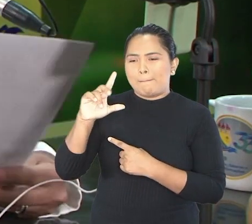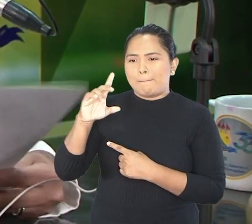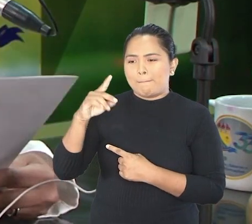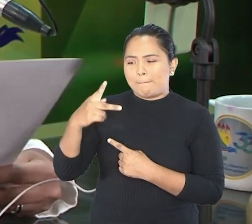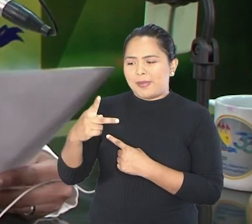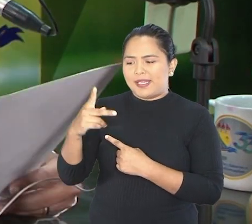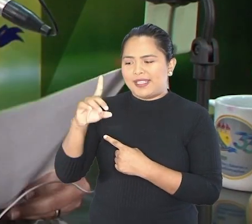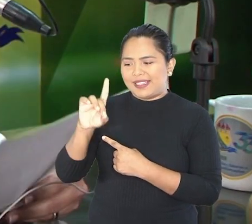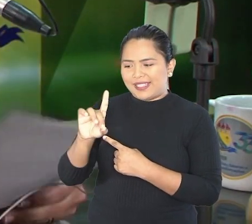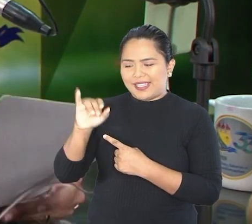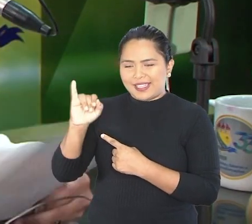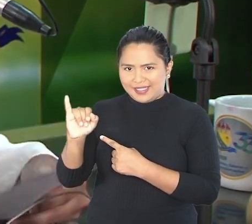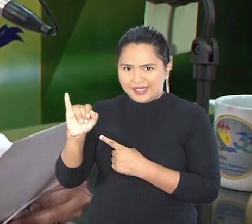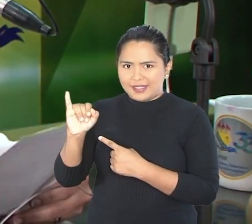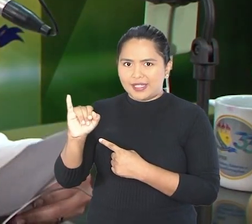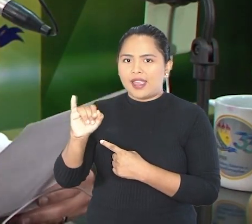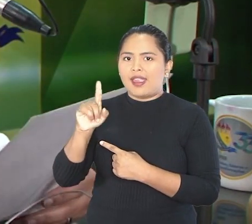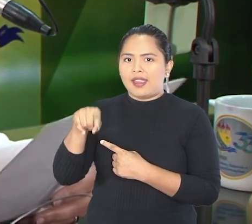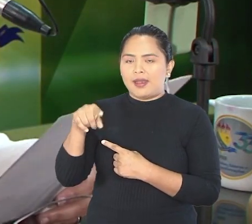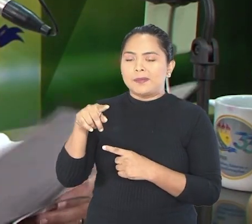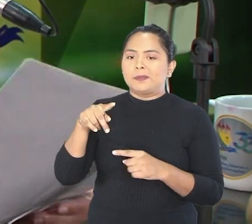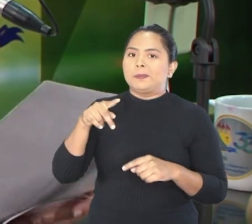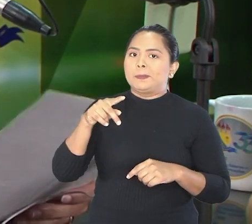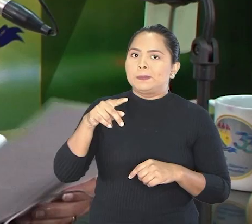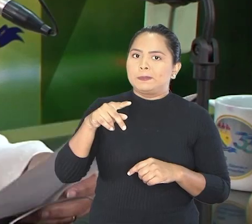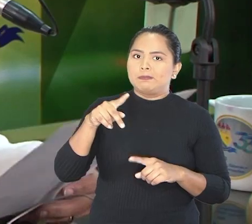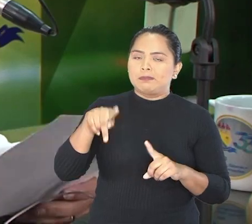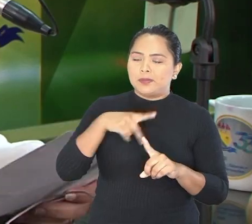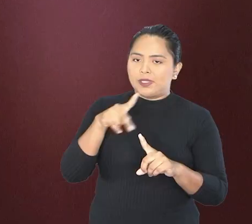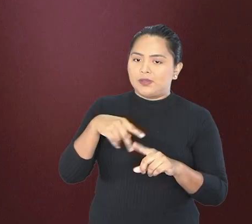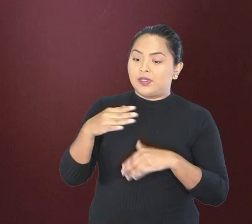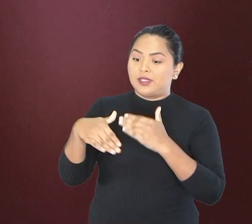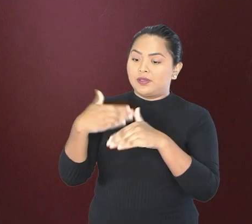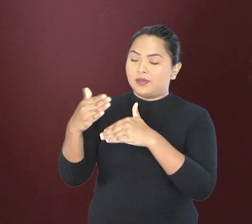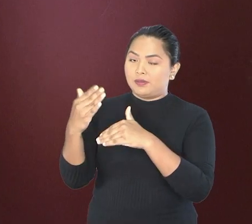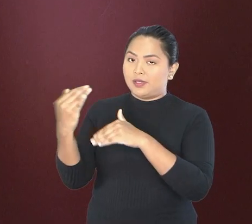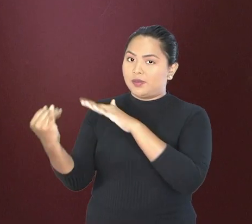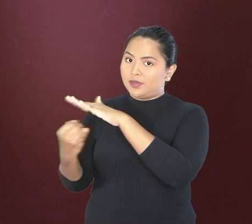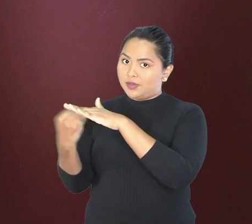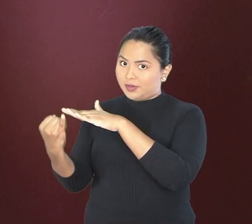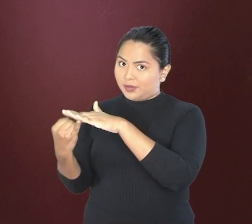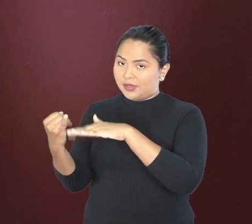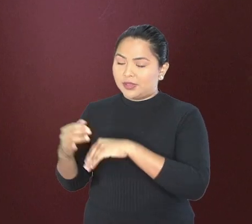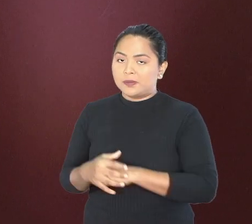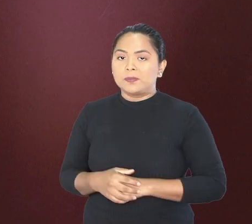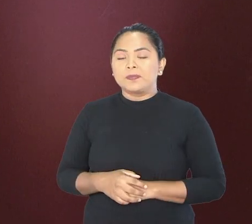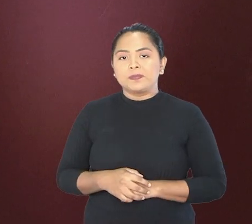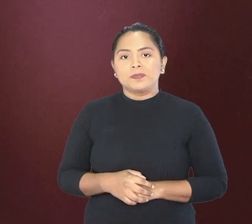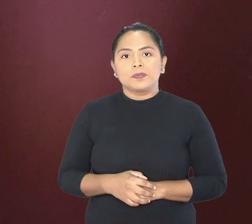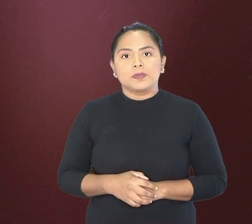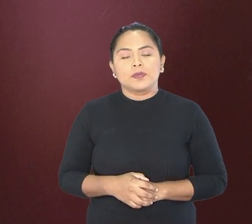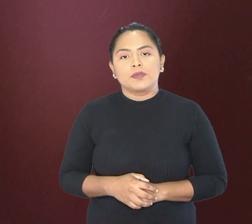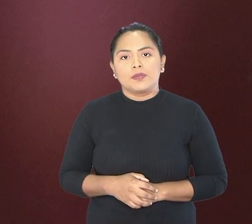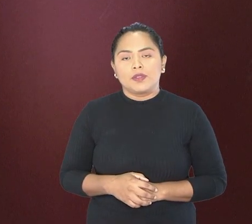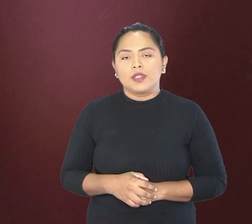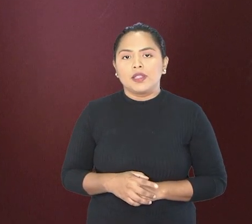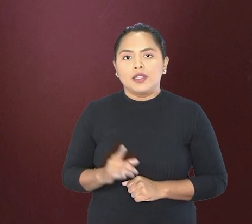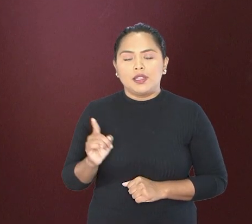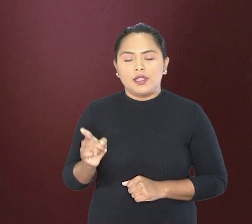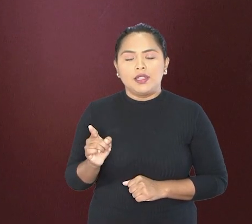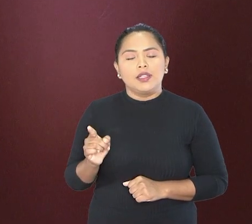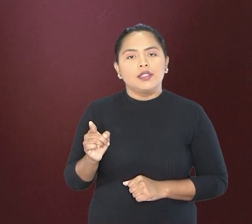não podem não entender, né? Como são termos bem internos da universidade. Exato. Então, no nosso próprio plano de